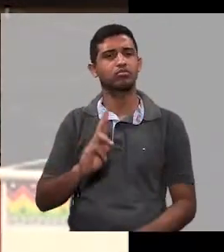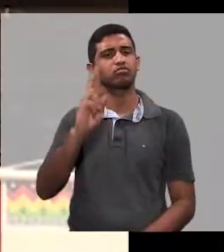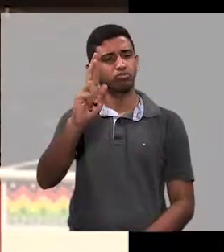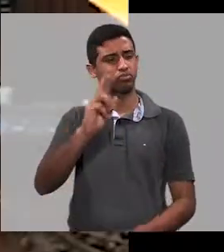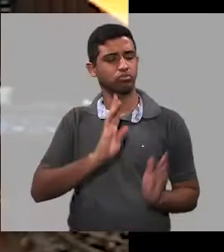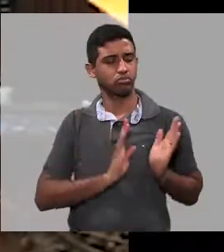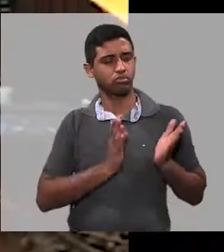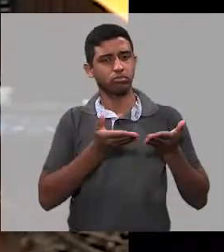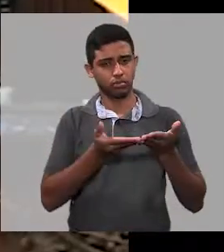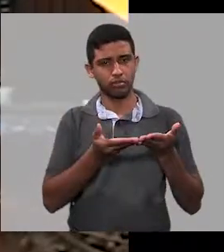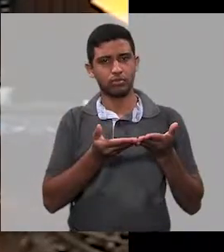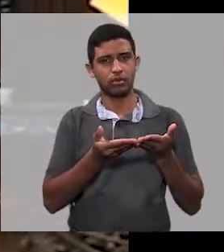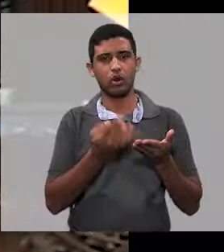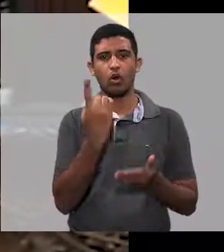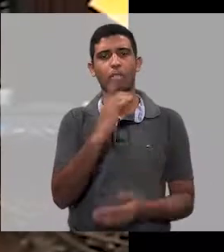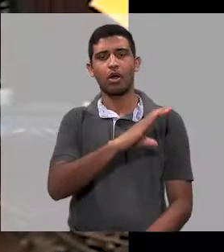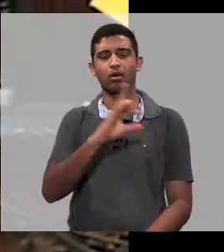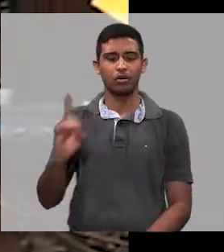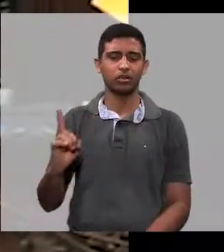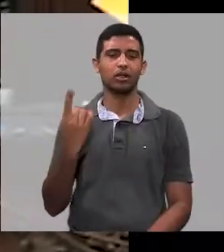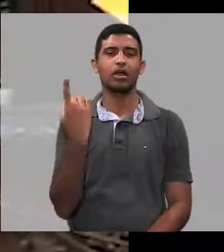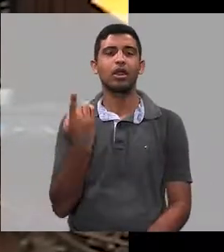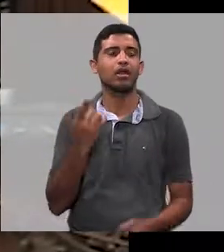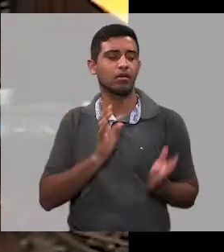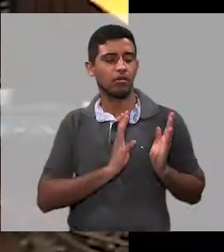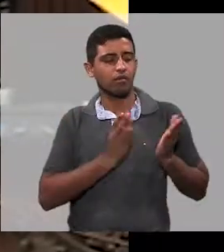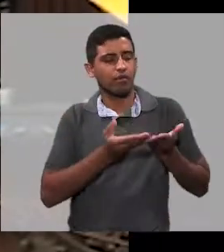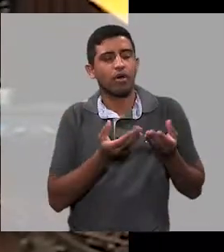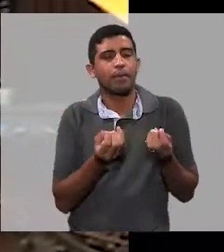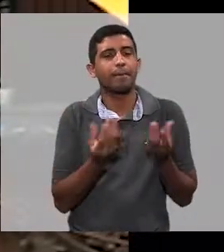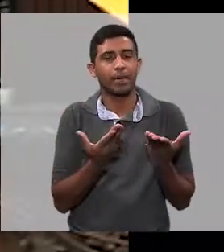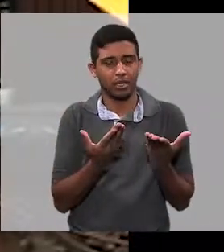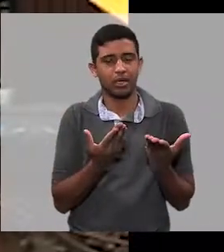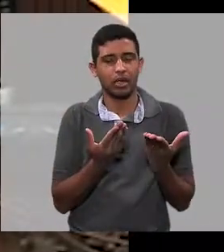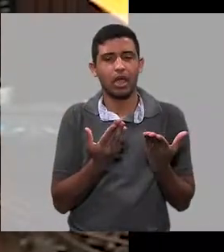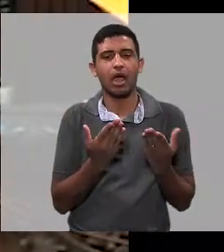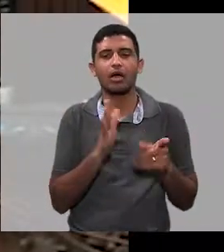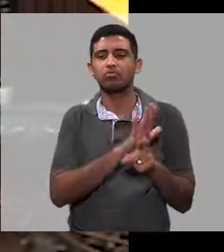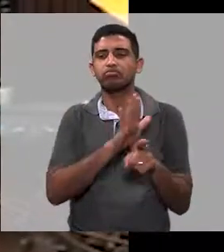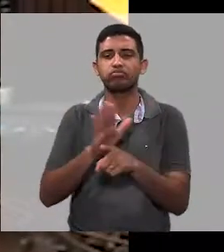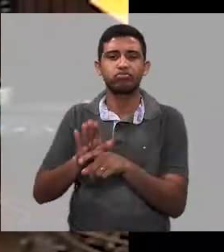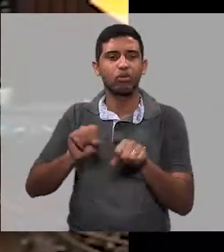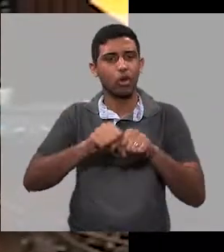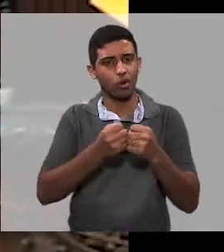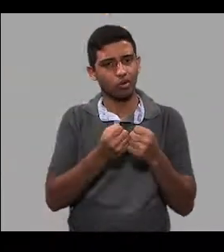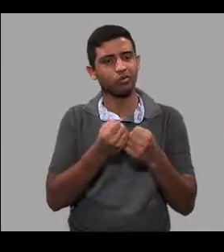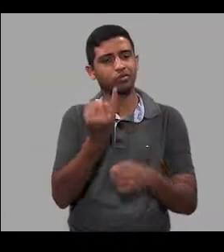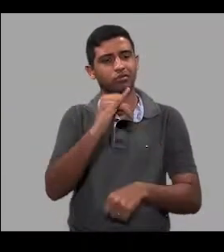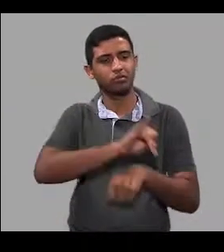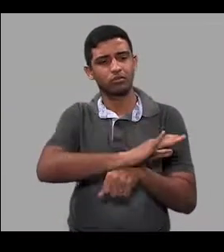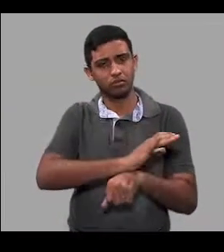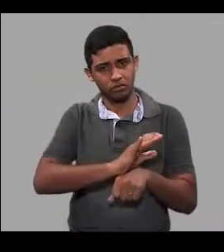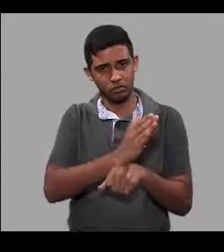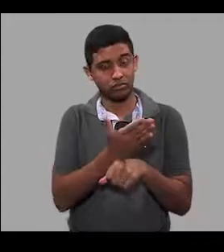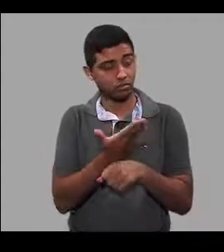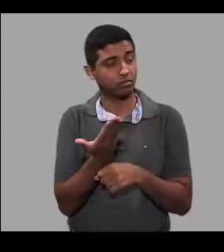fórum. Para uma das coordenadoras, o fórum é mais uma oportunidade para a quebra da institucionalização. Essa agita